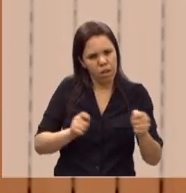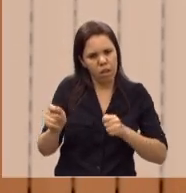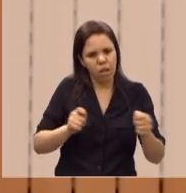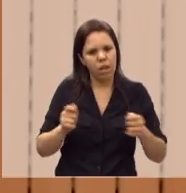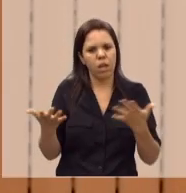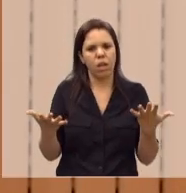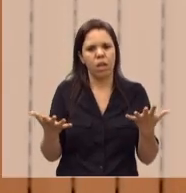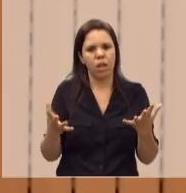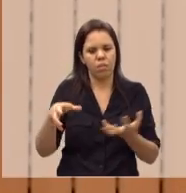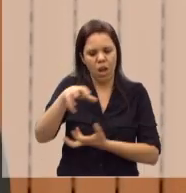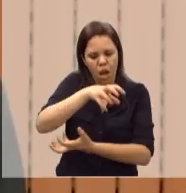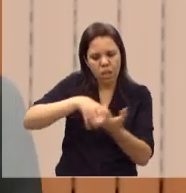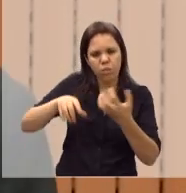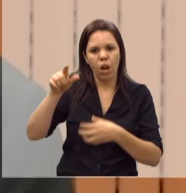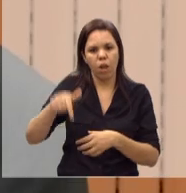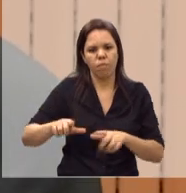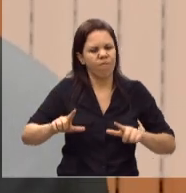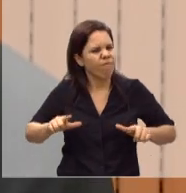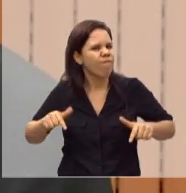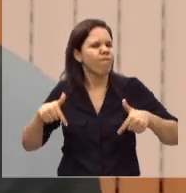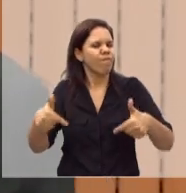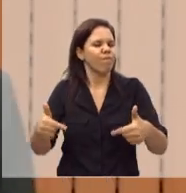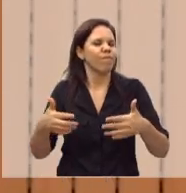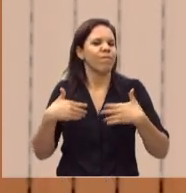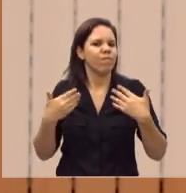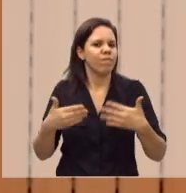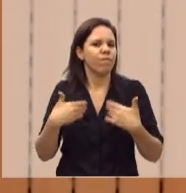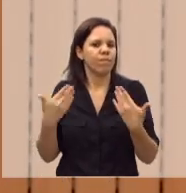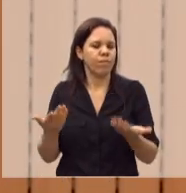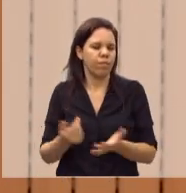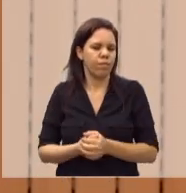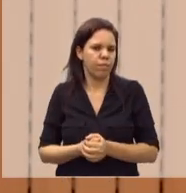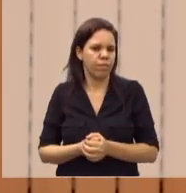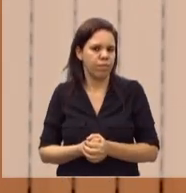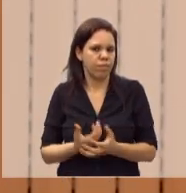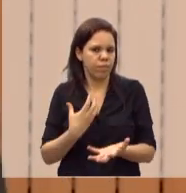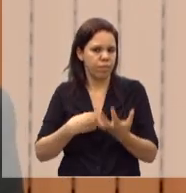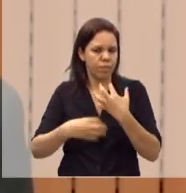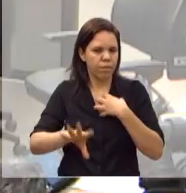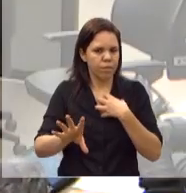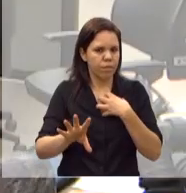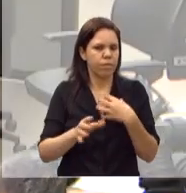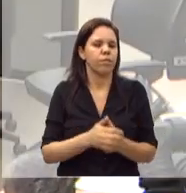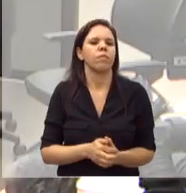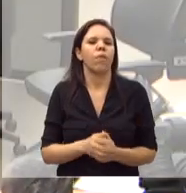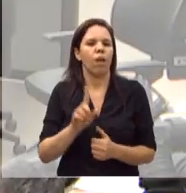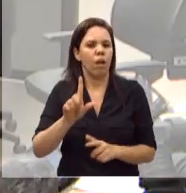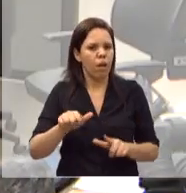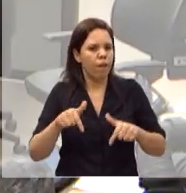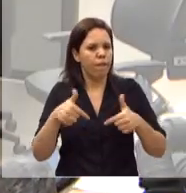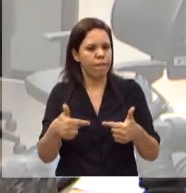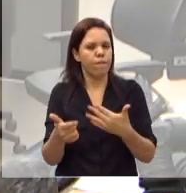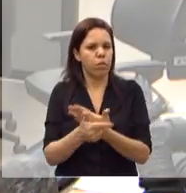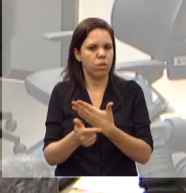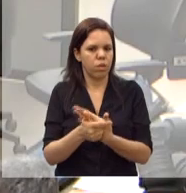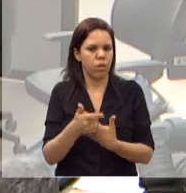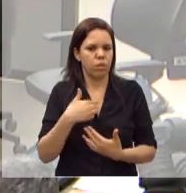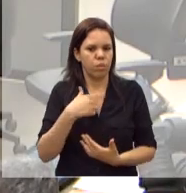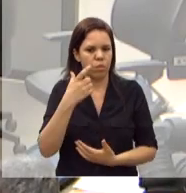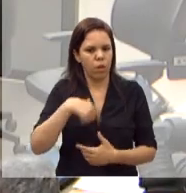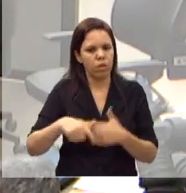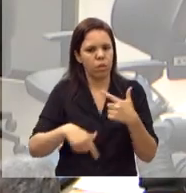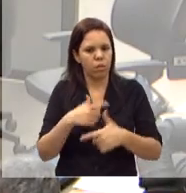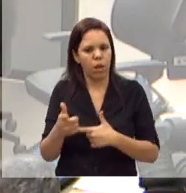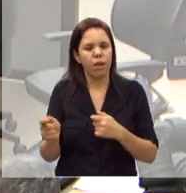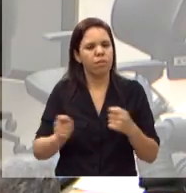de desempenhar com muita alegria, com muita imparcialidade. Essa é a função do corregedor.